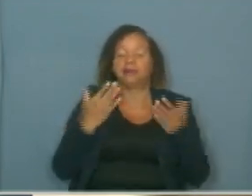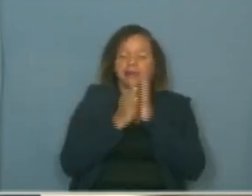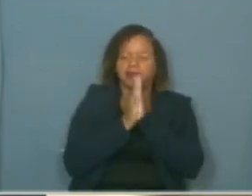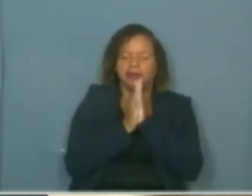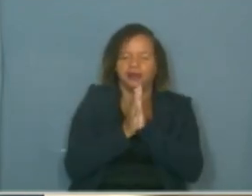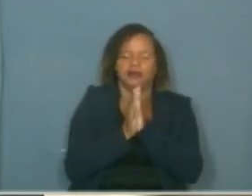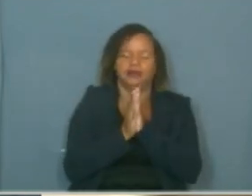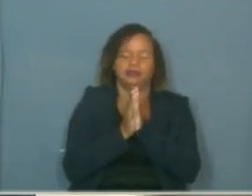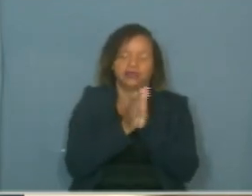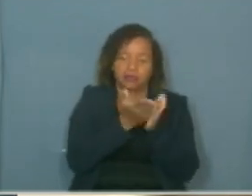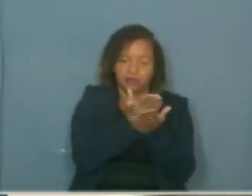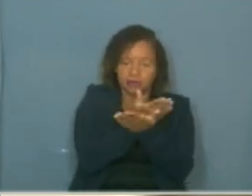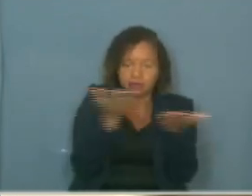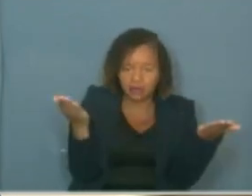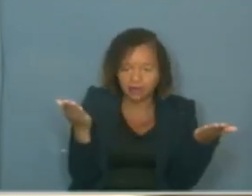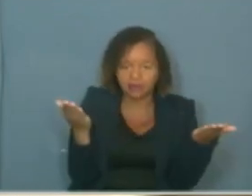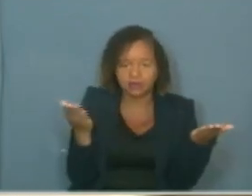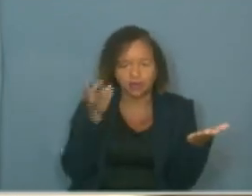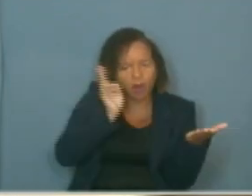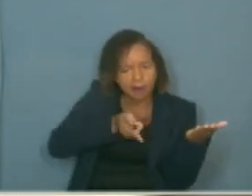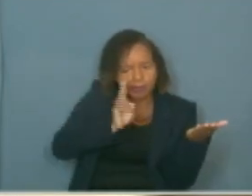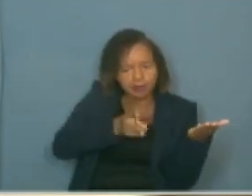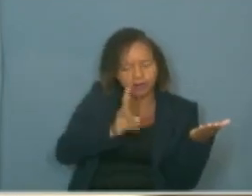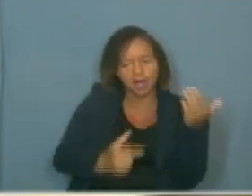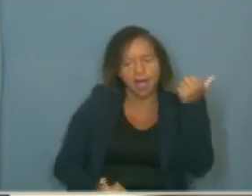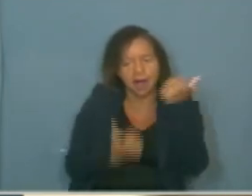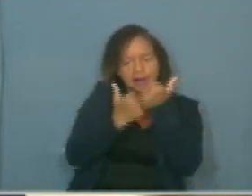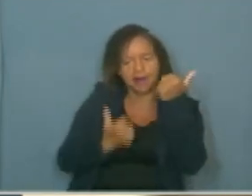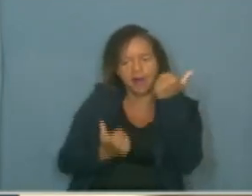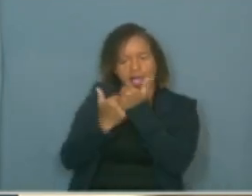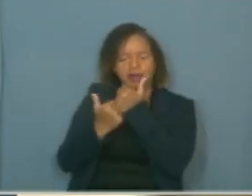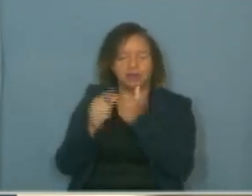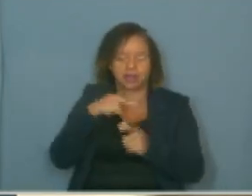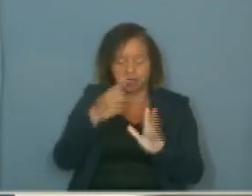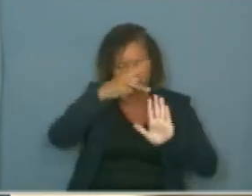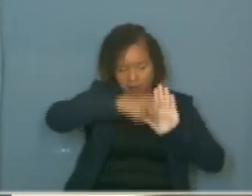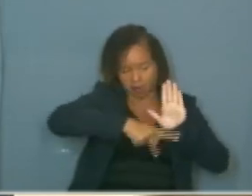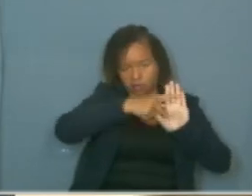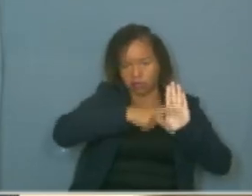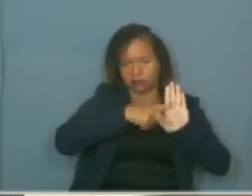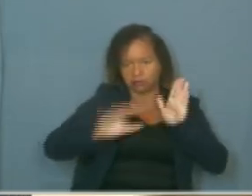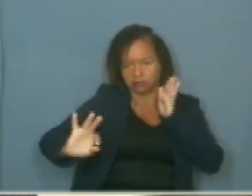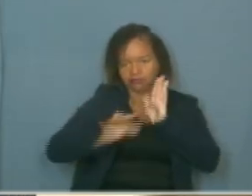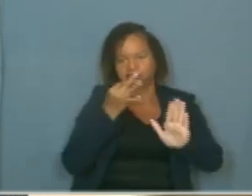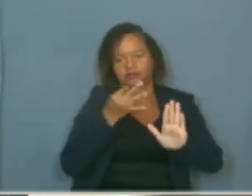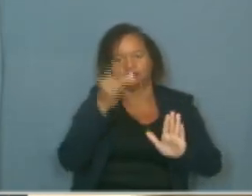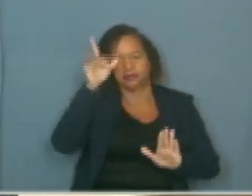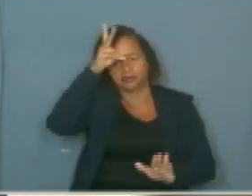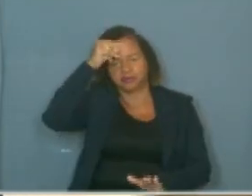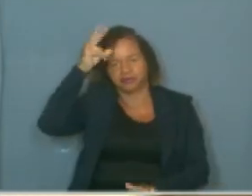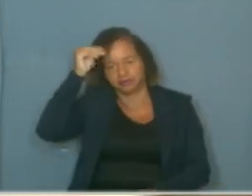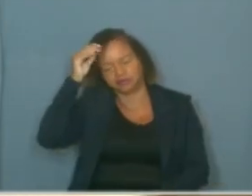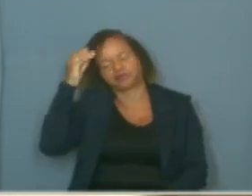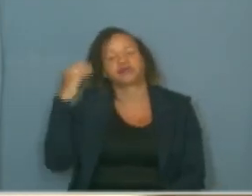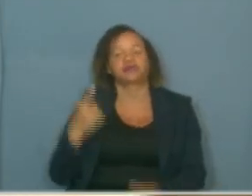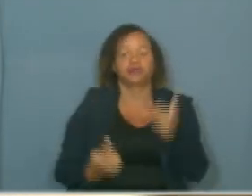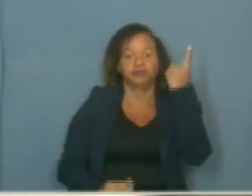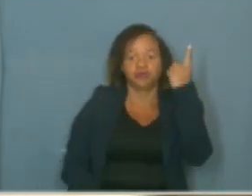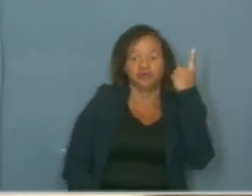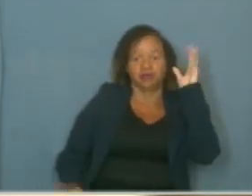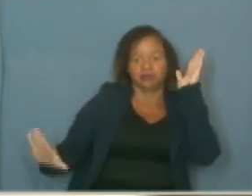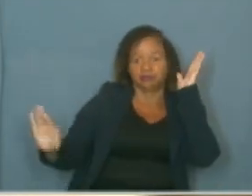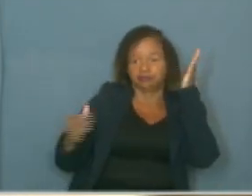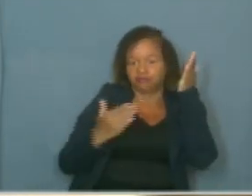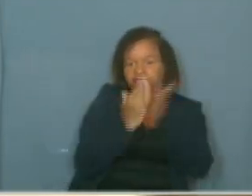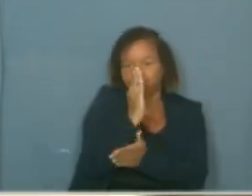consequência, eu quero pedir que Vossas Excelências continuem nos apoiando para que esse projeto possa ser sancionado. Uma vez sancionado,